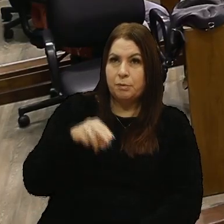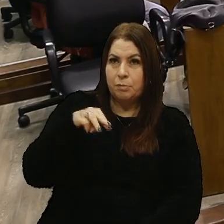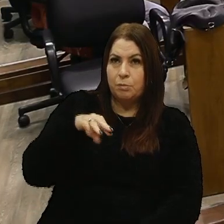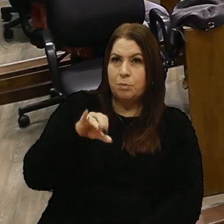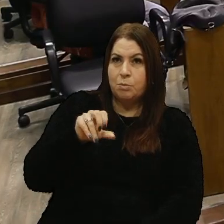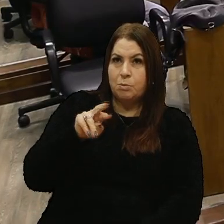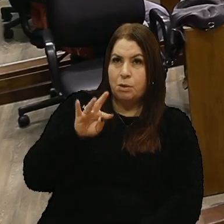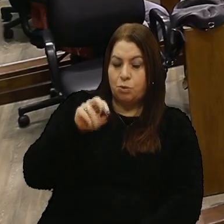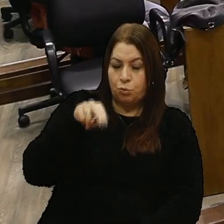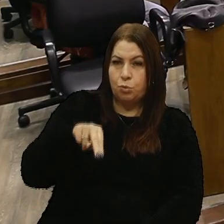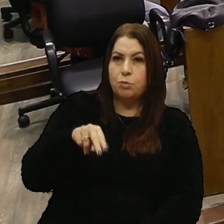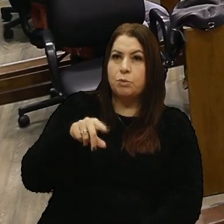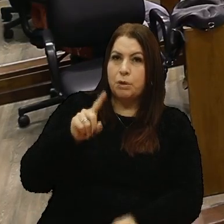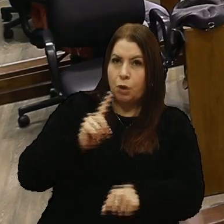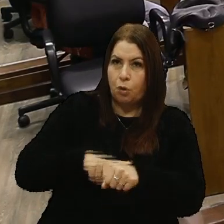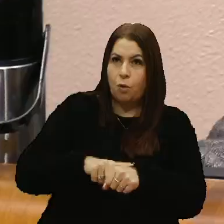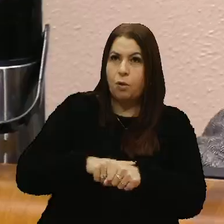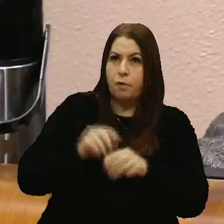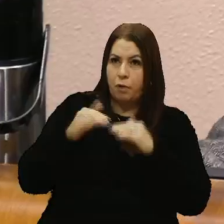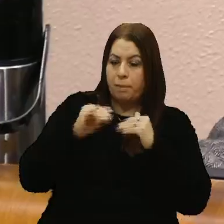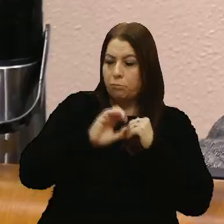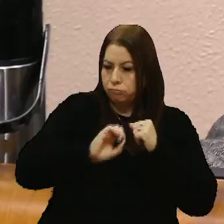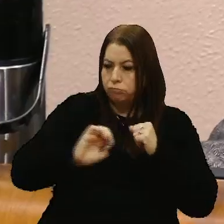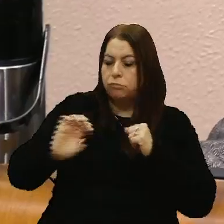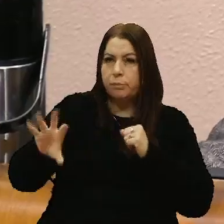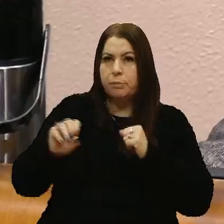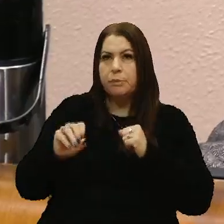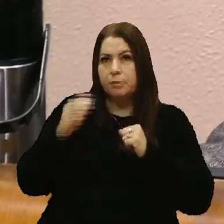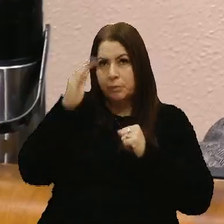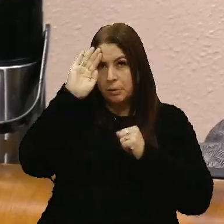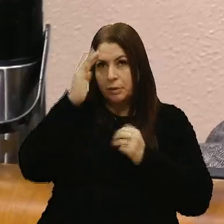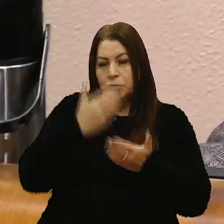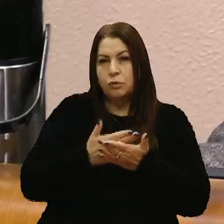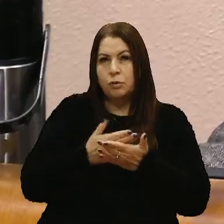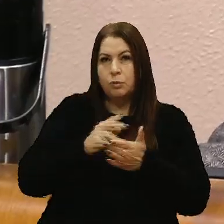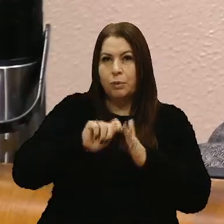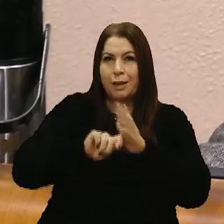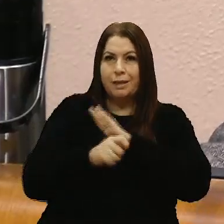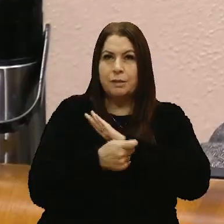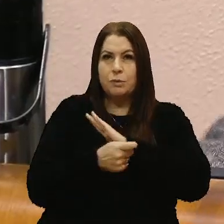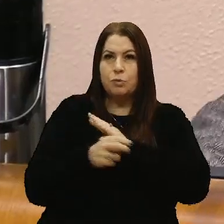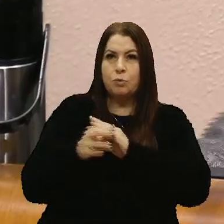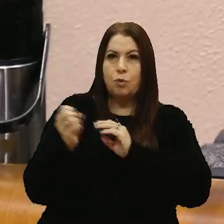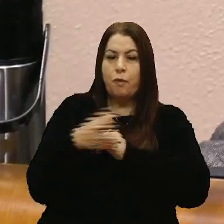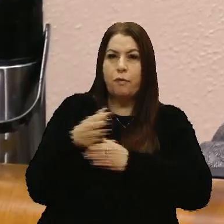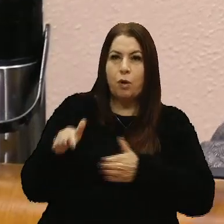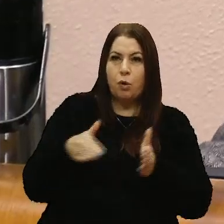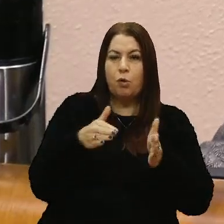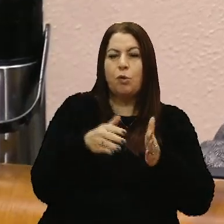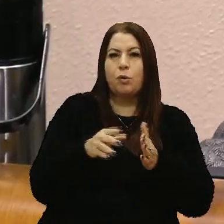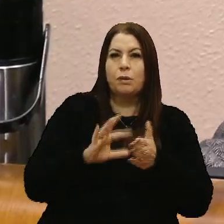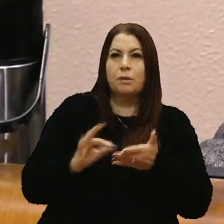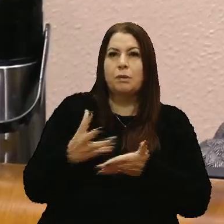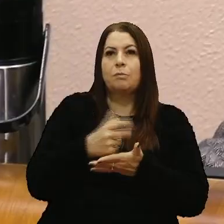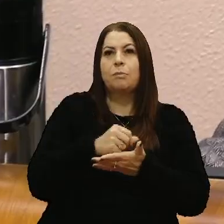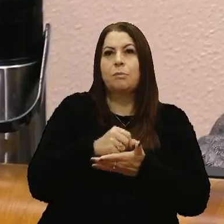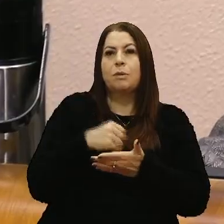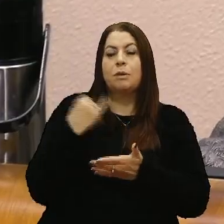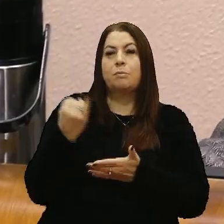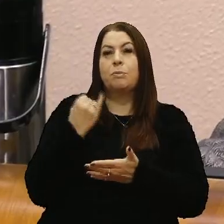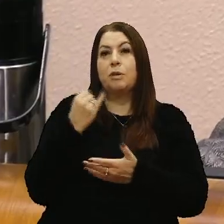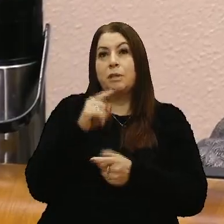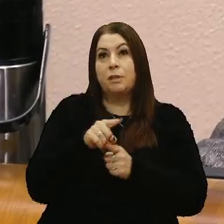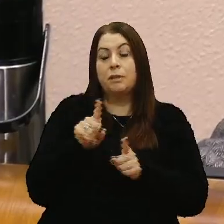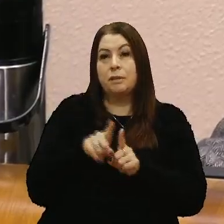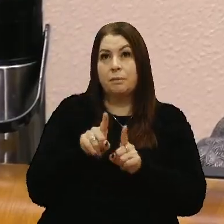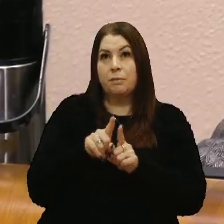e imediatamente houve o deslocamento de um caminhão. Então, eu acredito que com a adequação das novas rotas da coleta seletiva, a gente pode ter alterações significativas, e